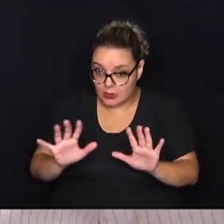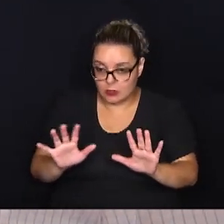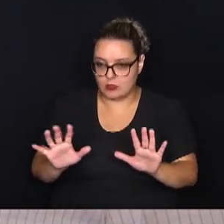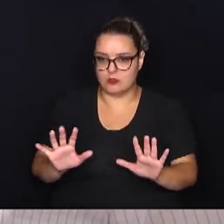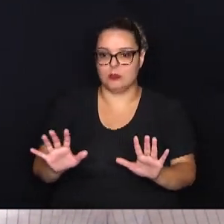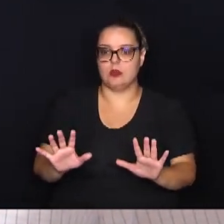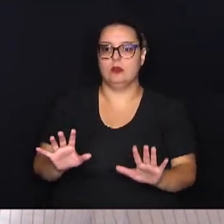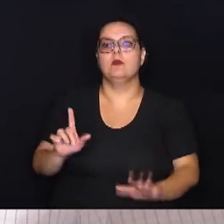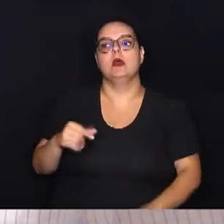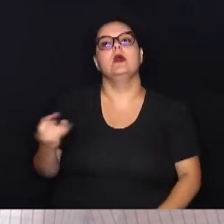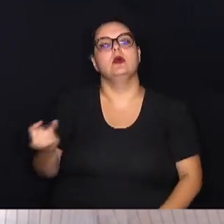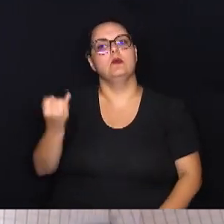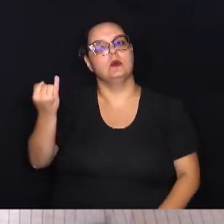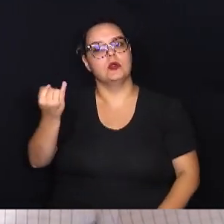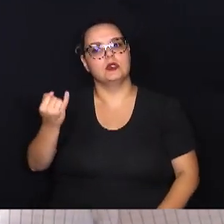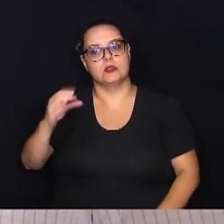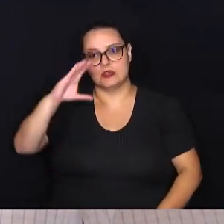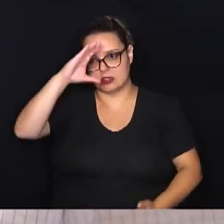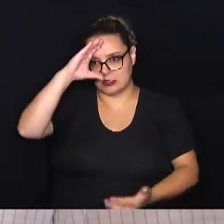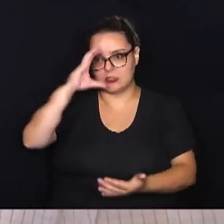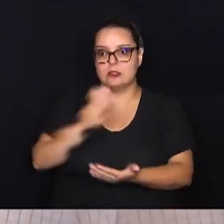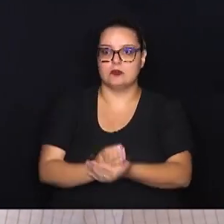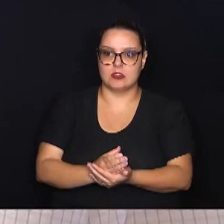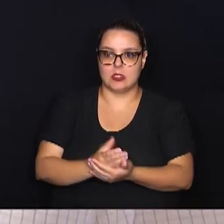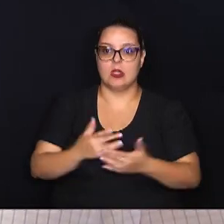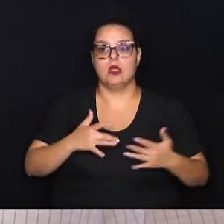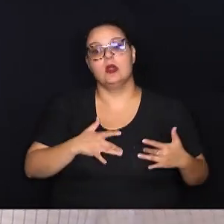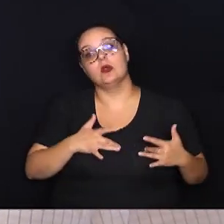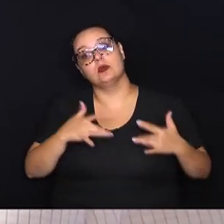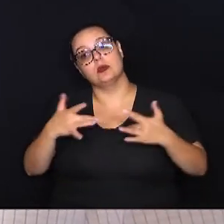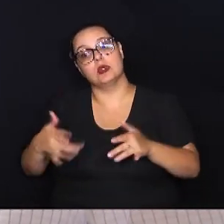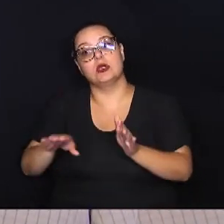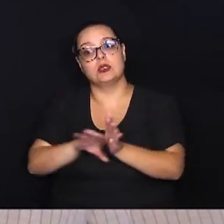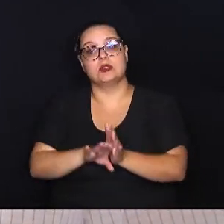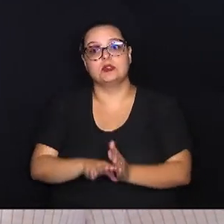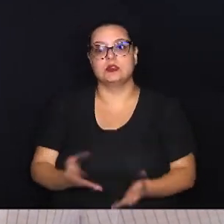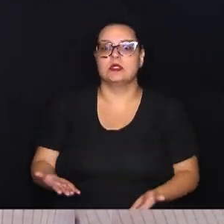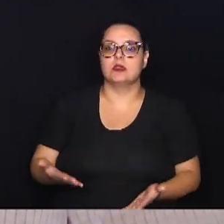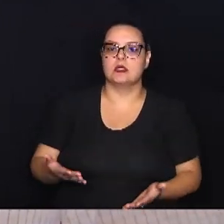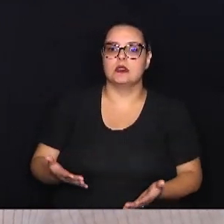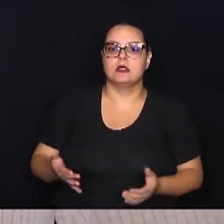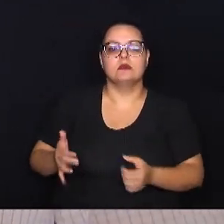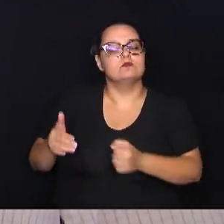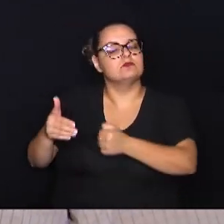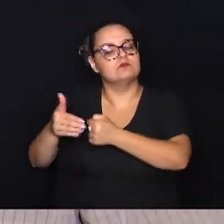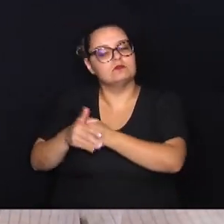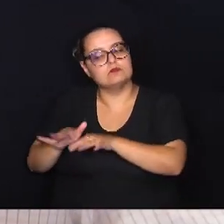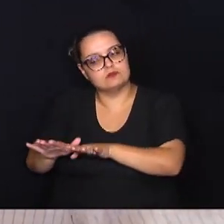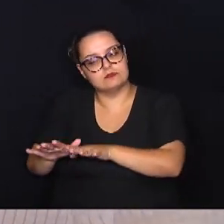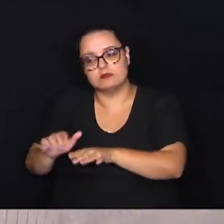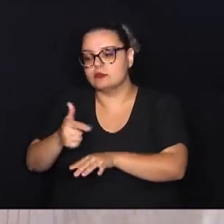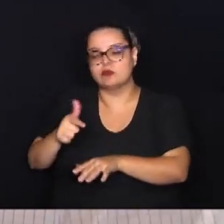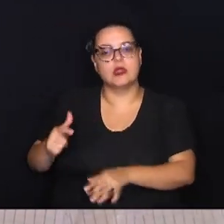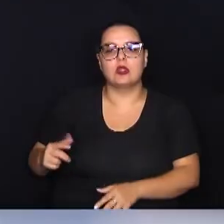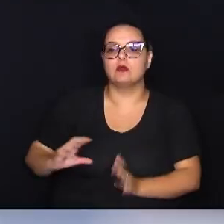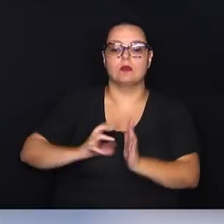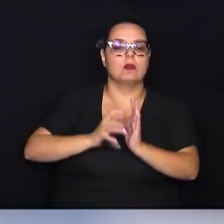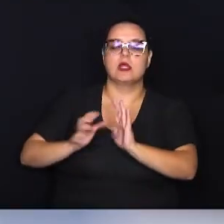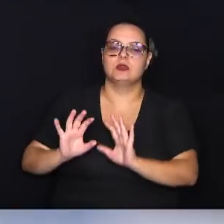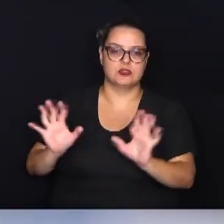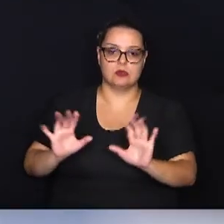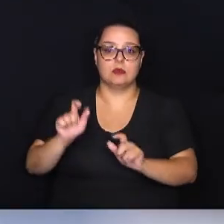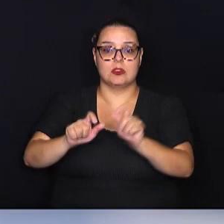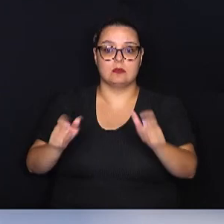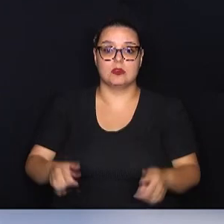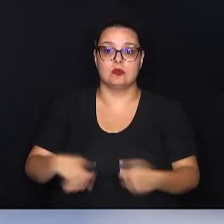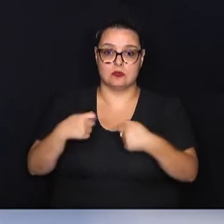Então é importante ter essa confiança que a doação vai chegar de maneira discreta, de maneira impessoal, para quem precisa. O